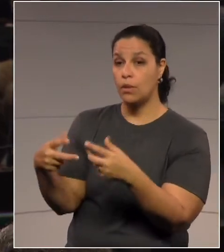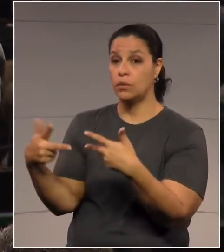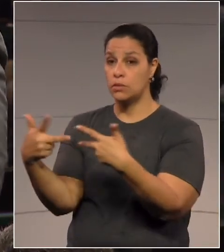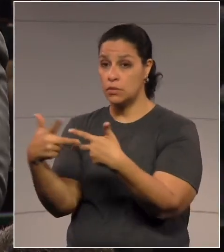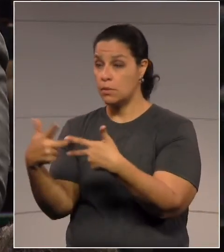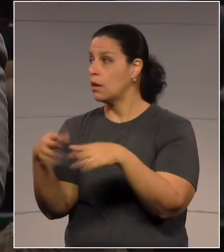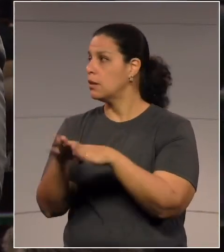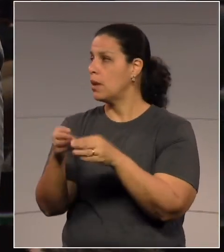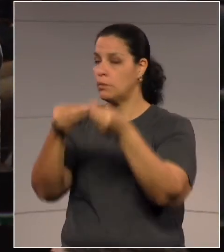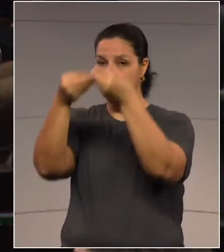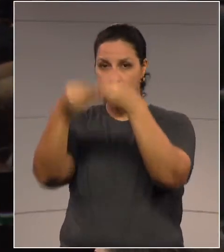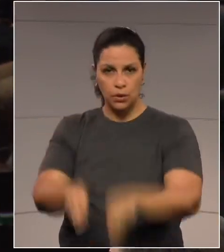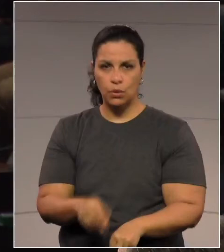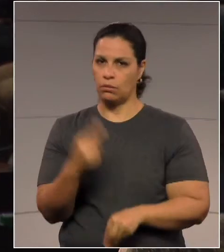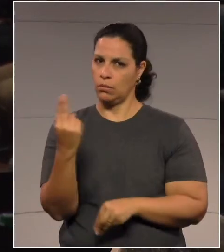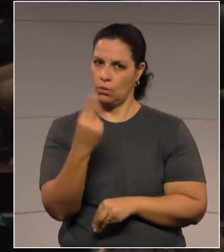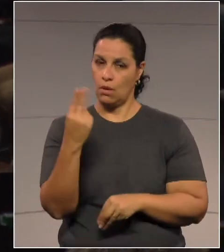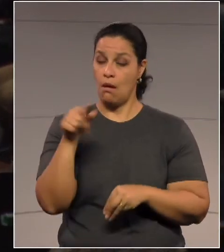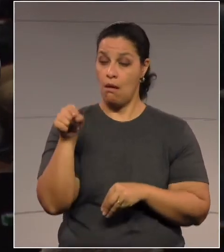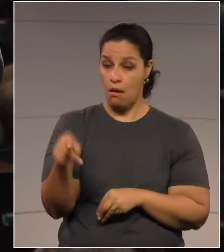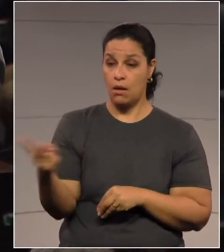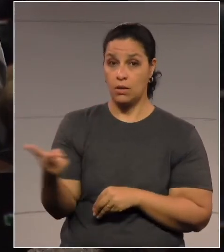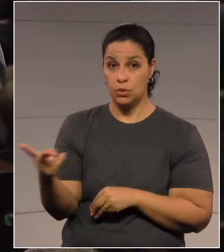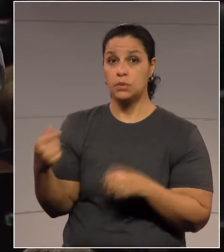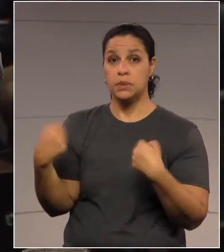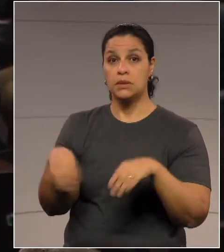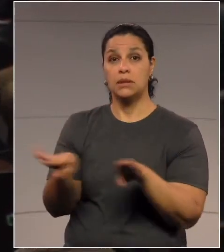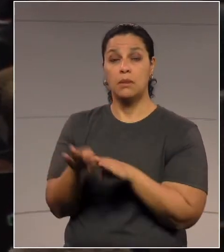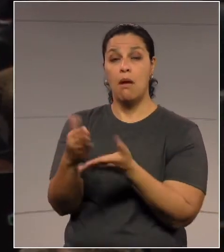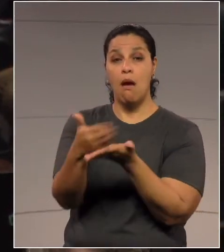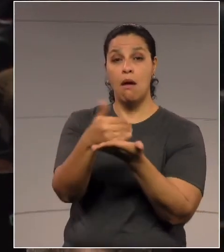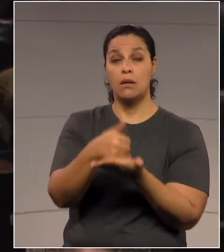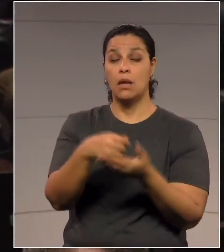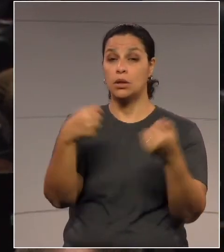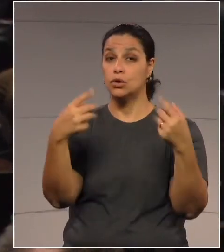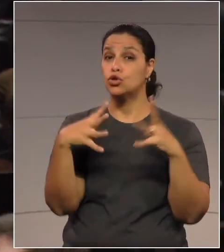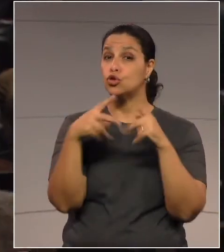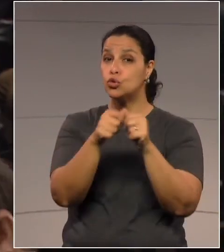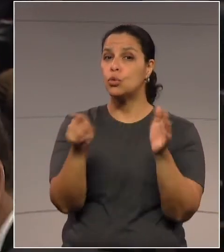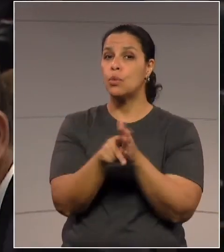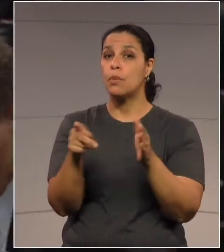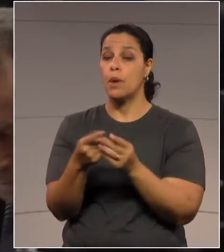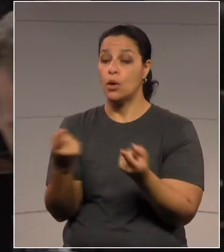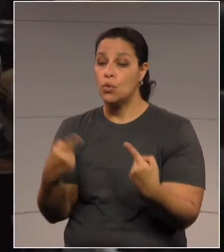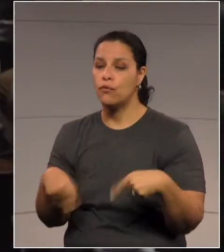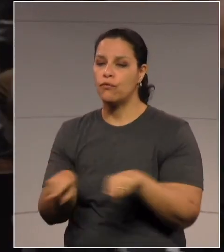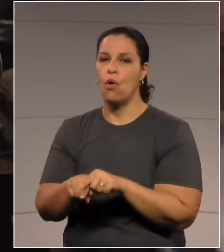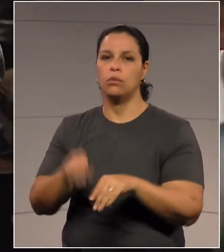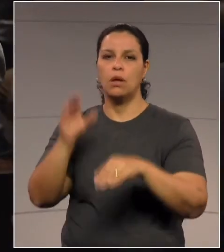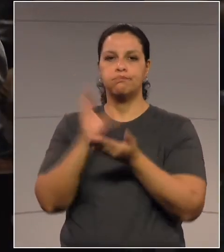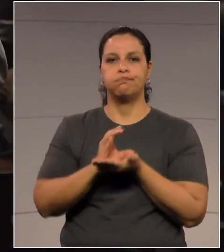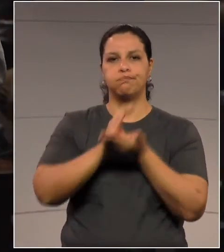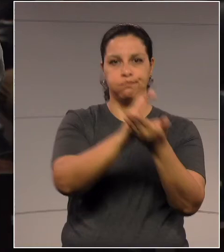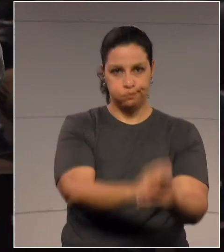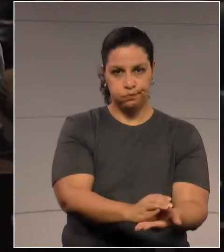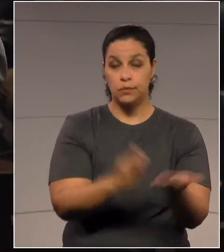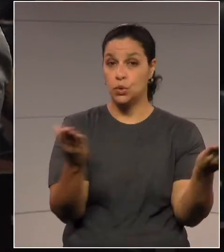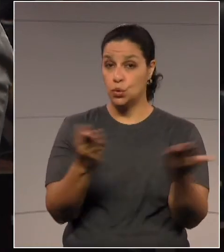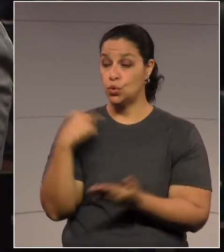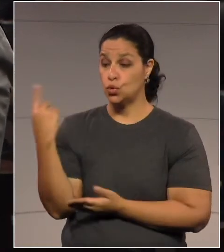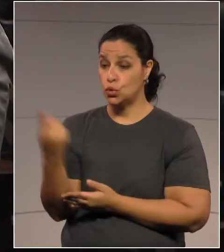maneira alguma, dar prejuízo. Ela tem que arrecadar o suficiente para poder reinvestir. E hoje nossas